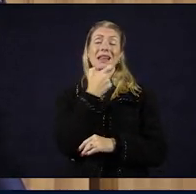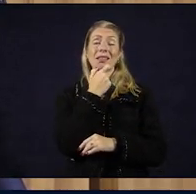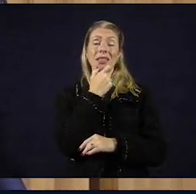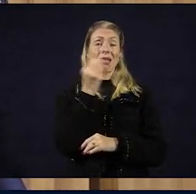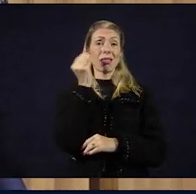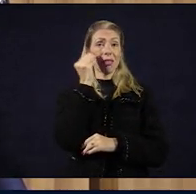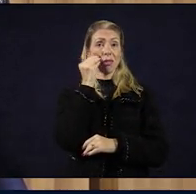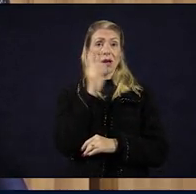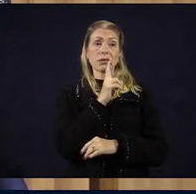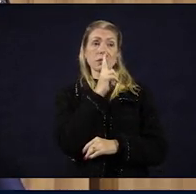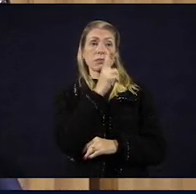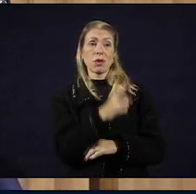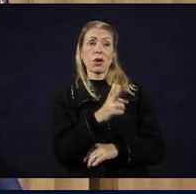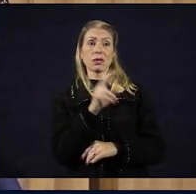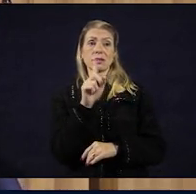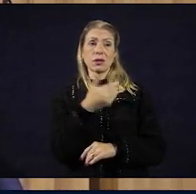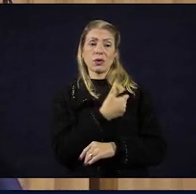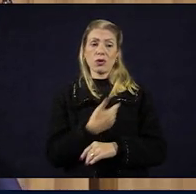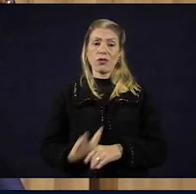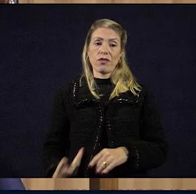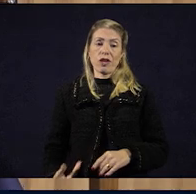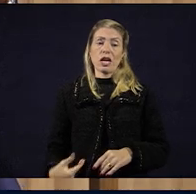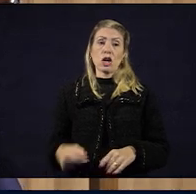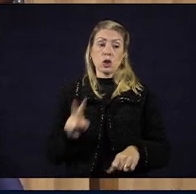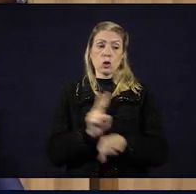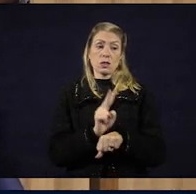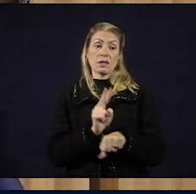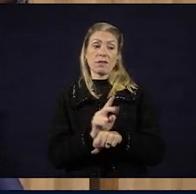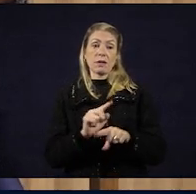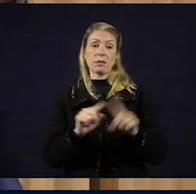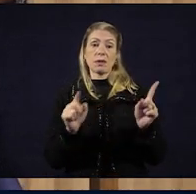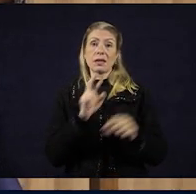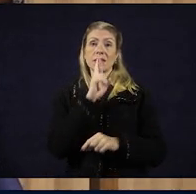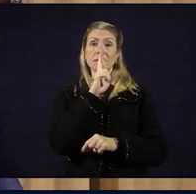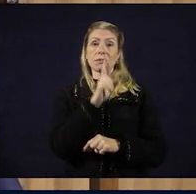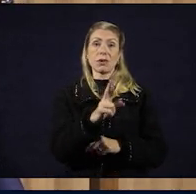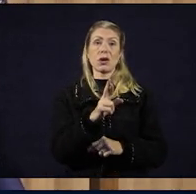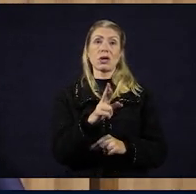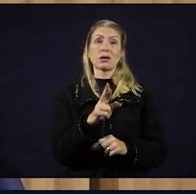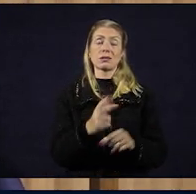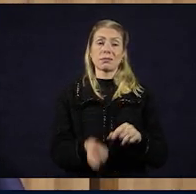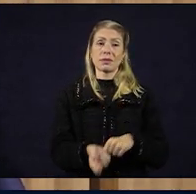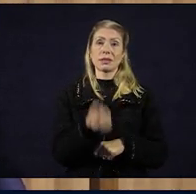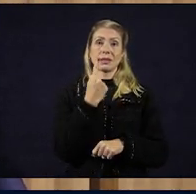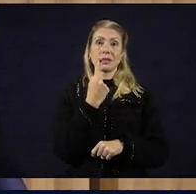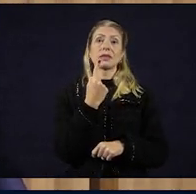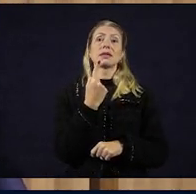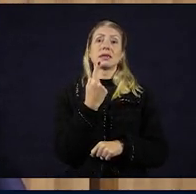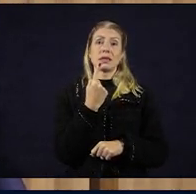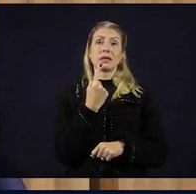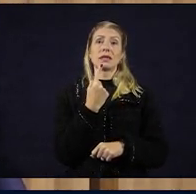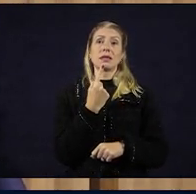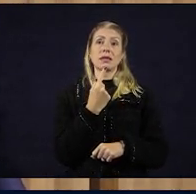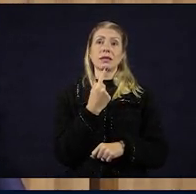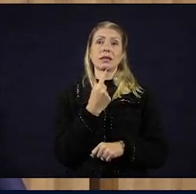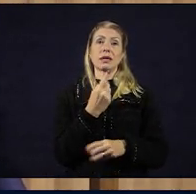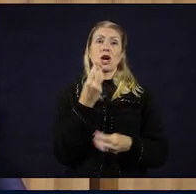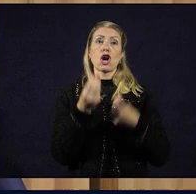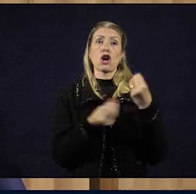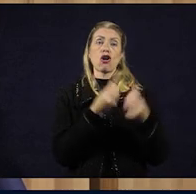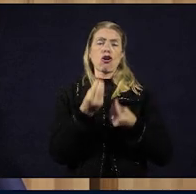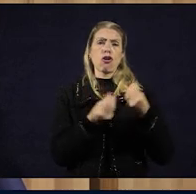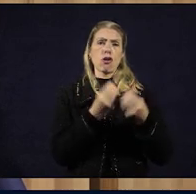meio é um governo conservador mas deu uma resposta meio que nem esse ano é meio estranho assim a a atitude